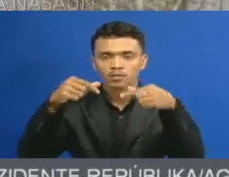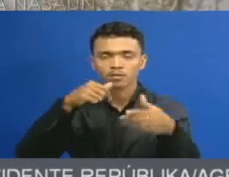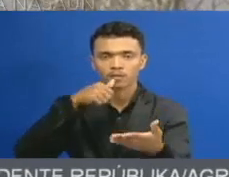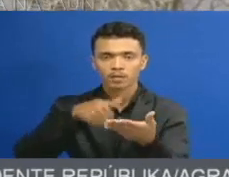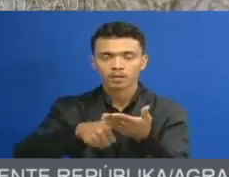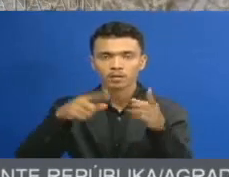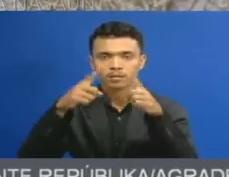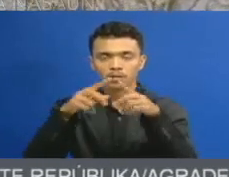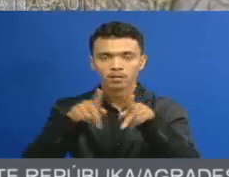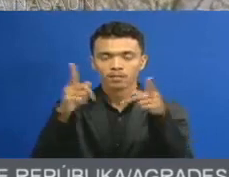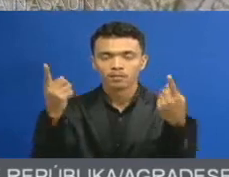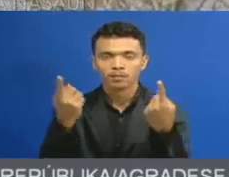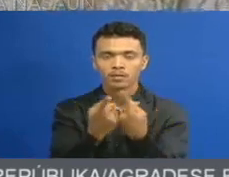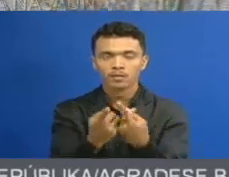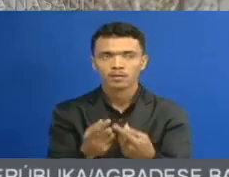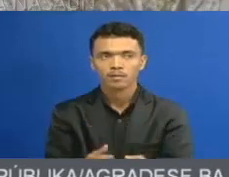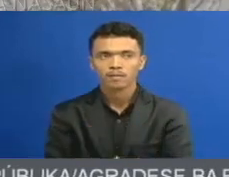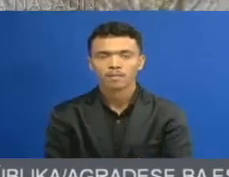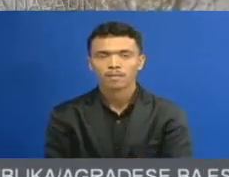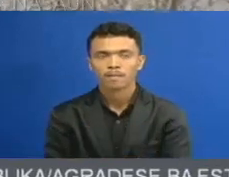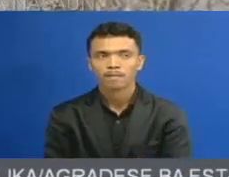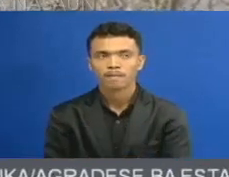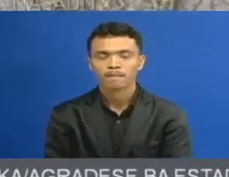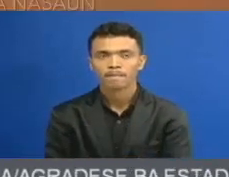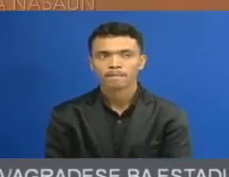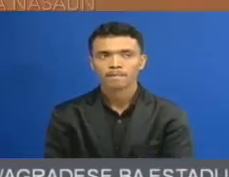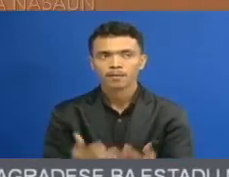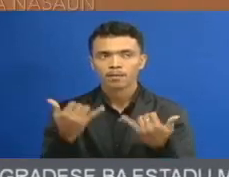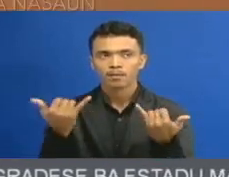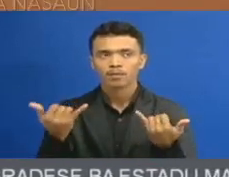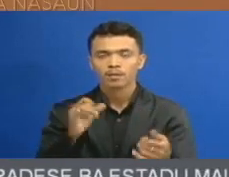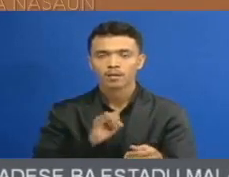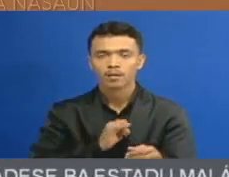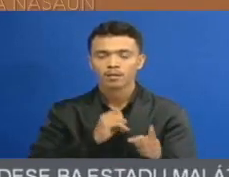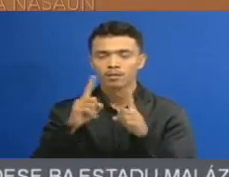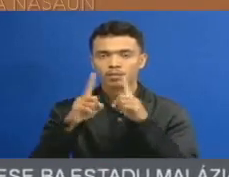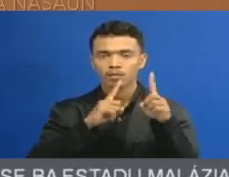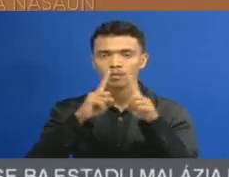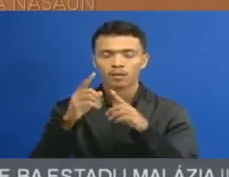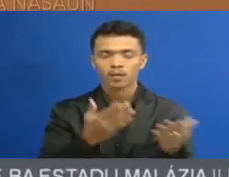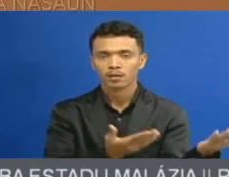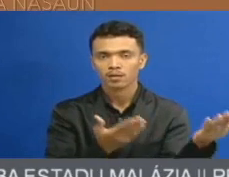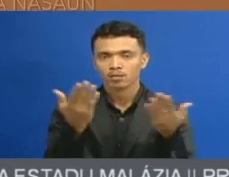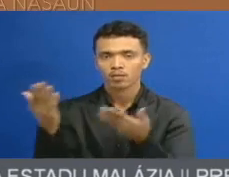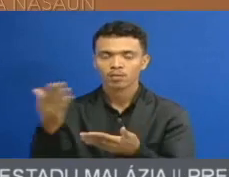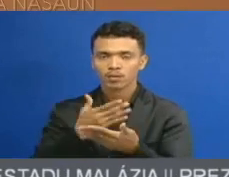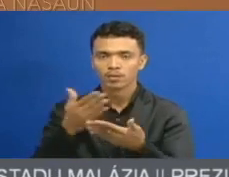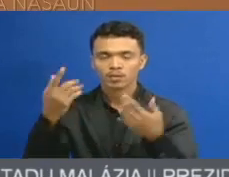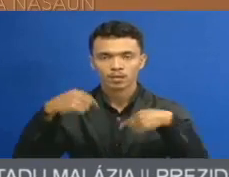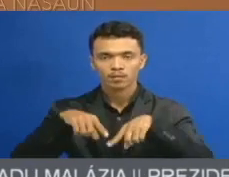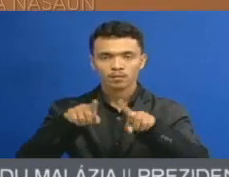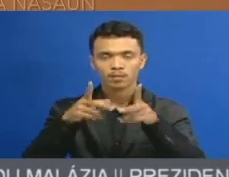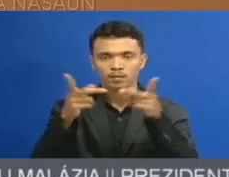ba companhia Sandobe. O hina o contato na katak ato mobiliza material baya fati neva hela